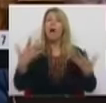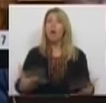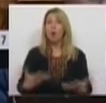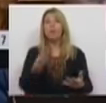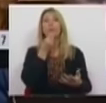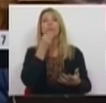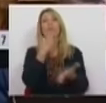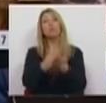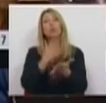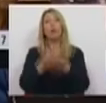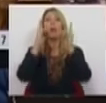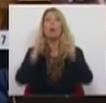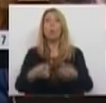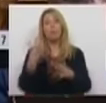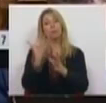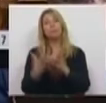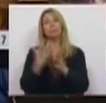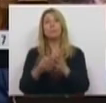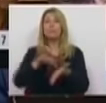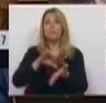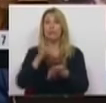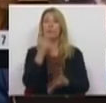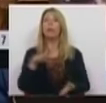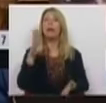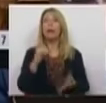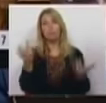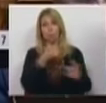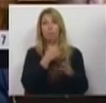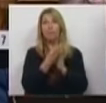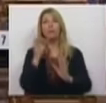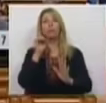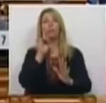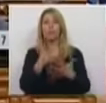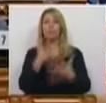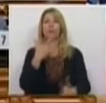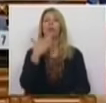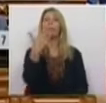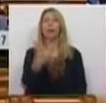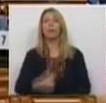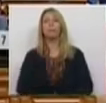passar a poder ser dedutíveis em sede de IRS. Isso é uma medida importante. Obrigado. Obrigado.